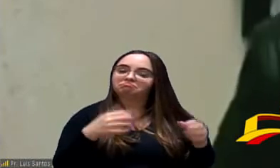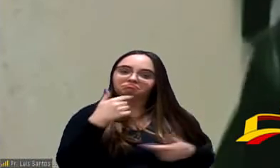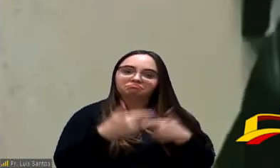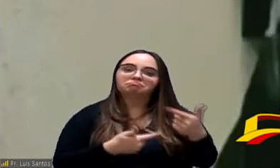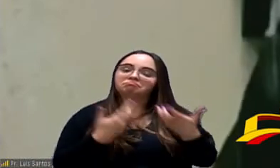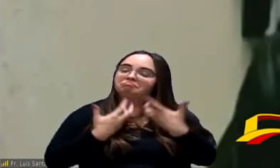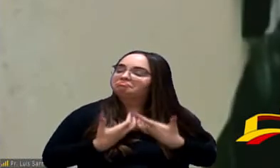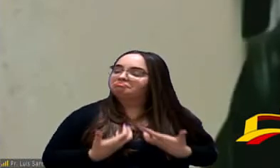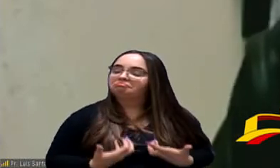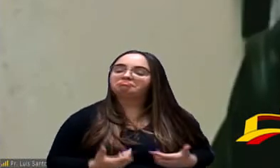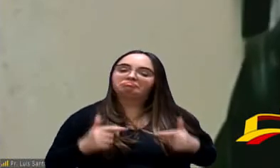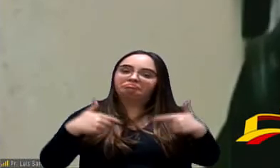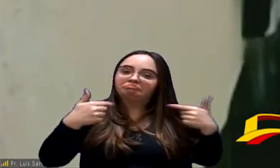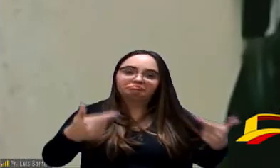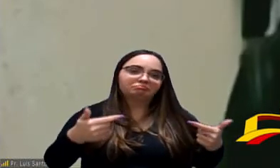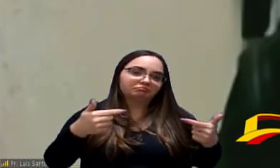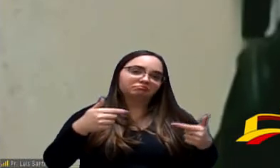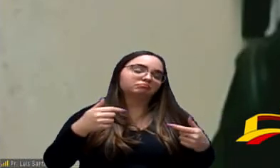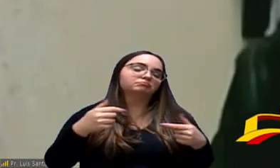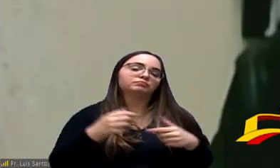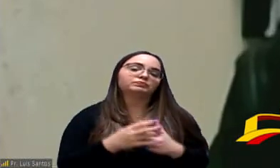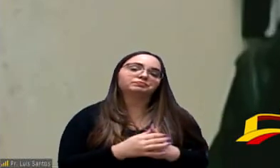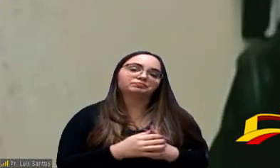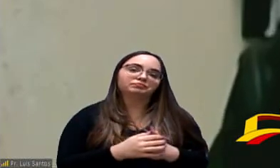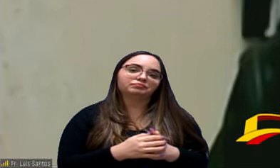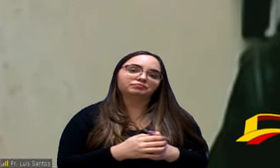né? Nessa área.